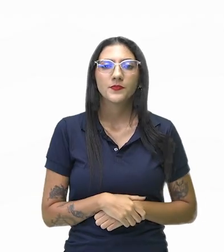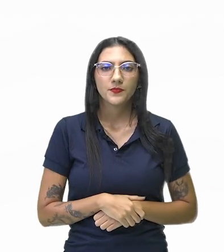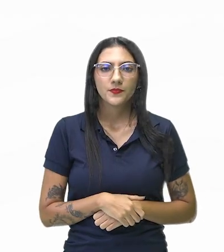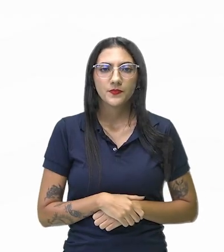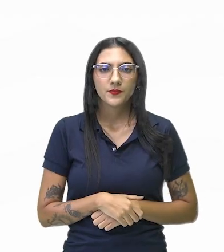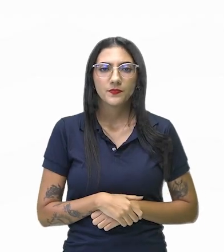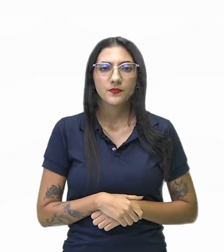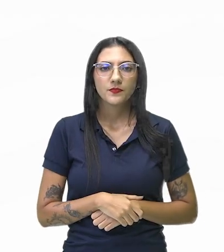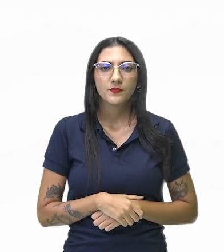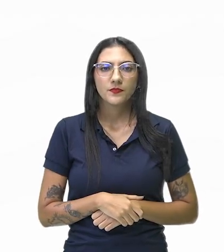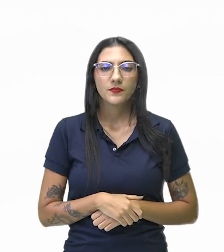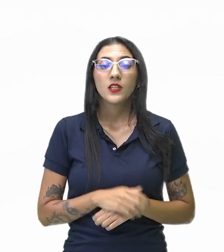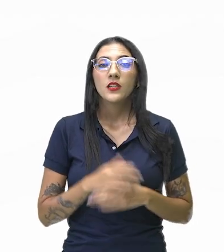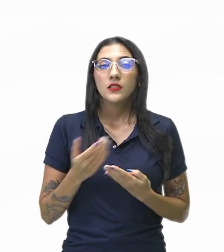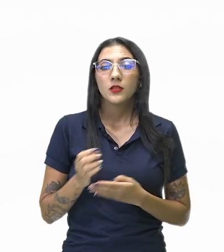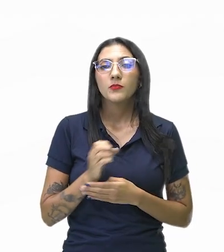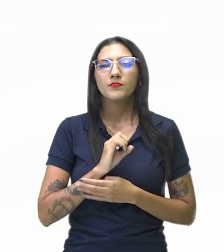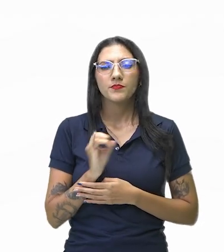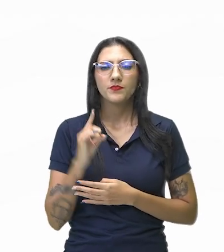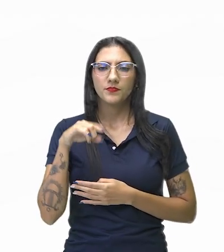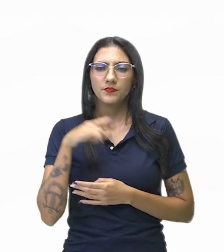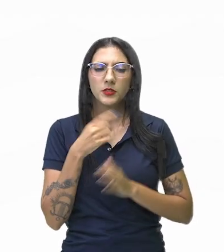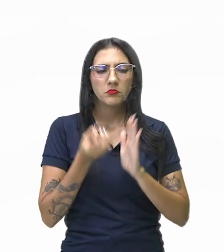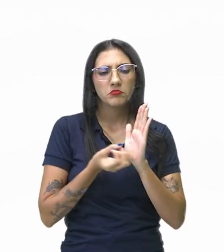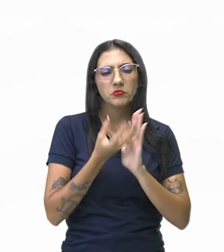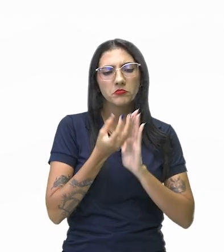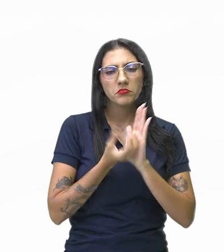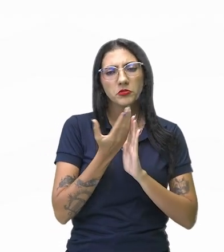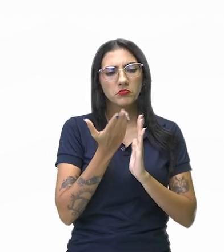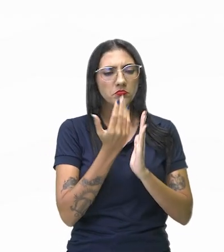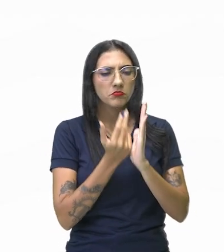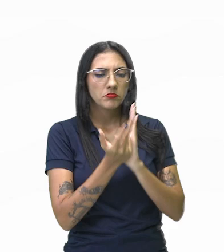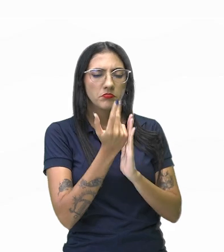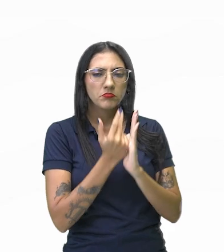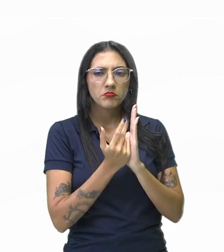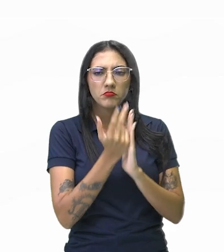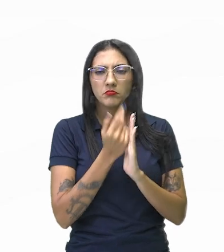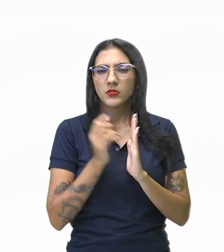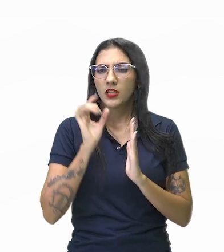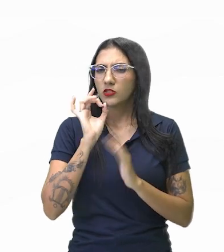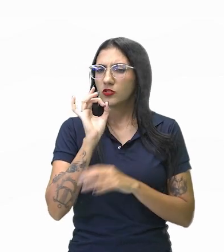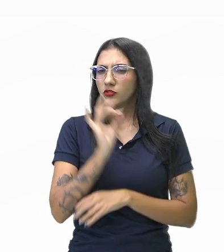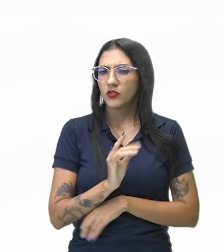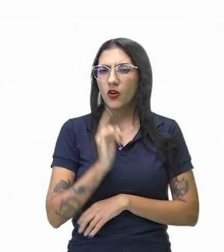Então, uma obra, quando o artista produz, ela não é só para ser